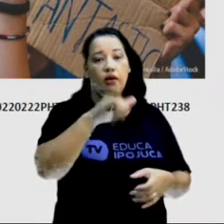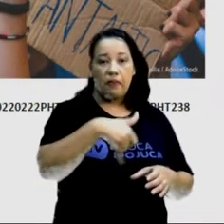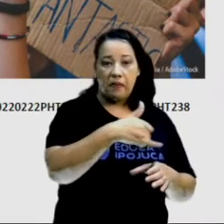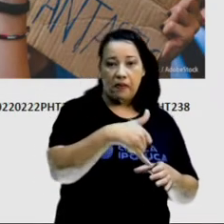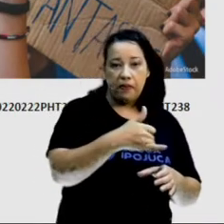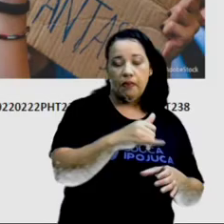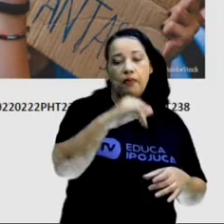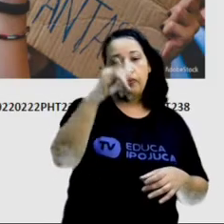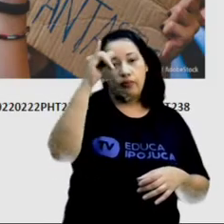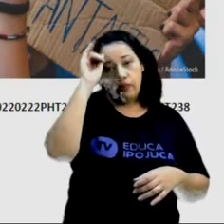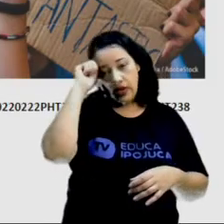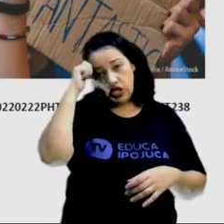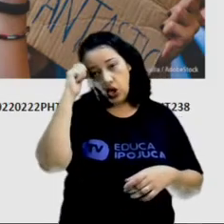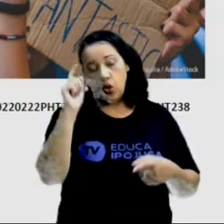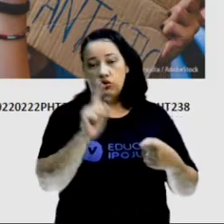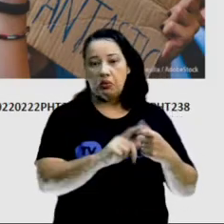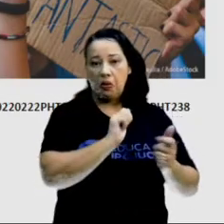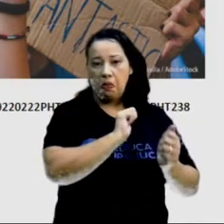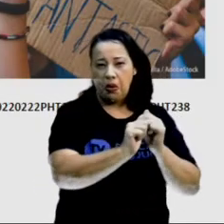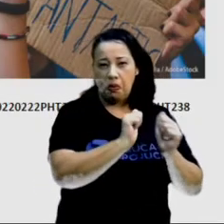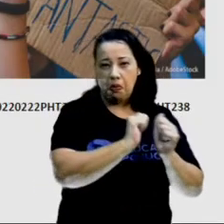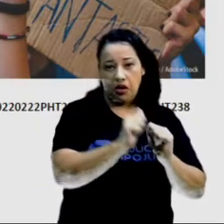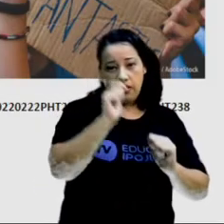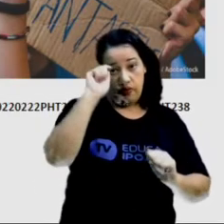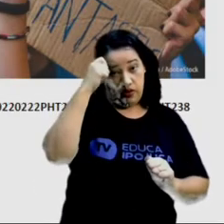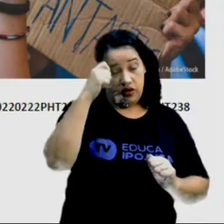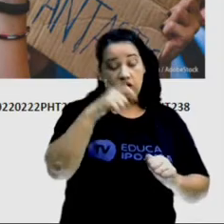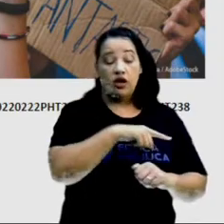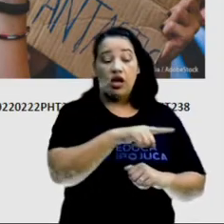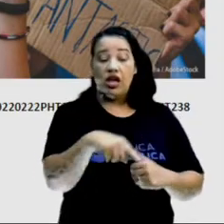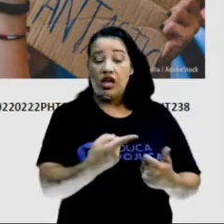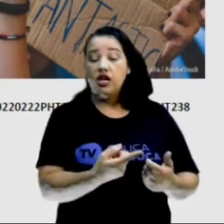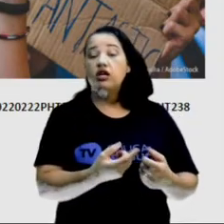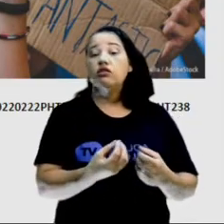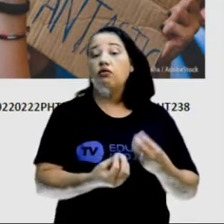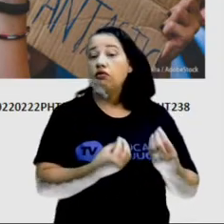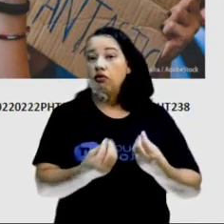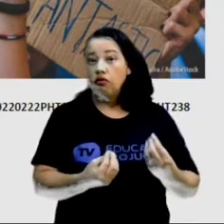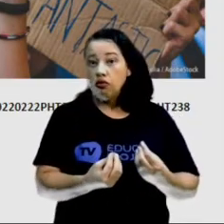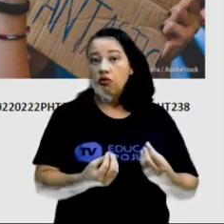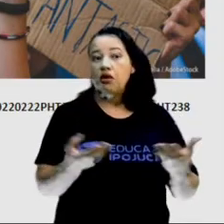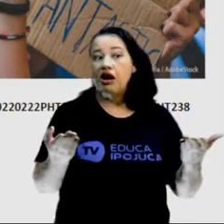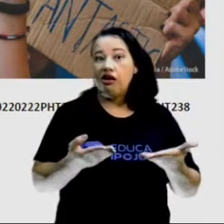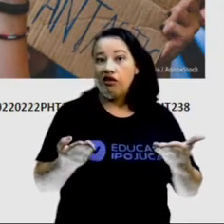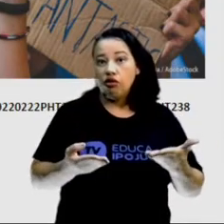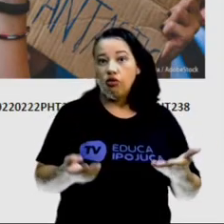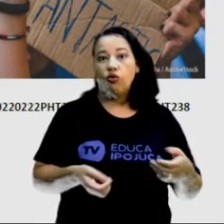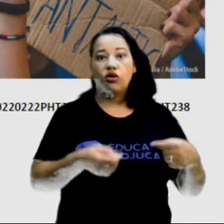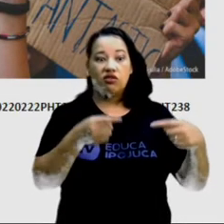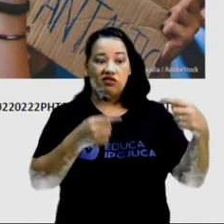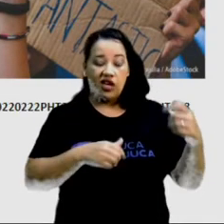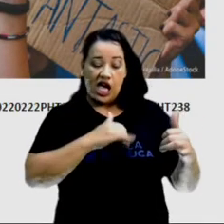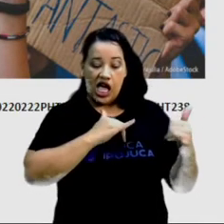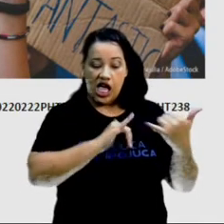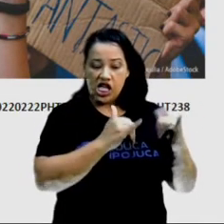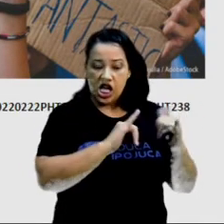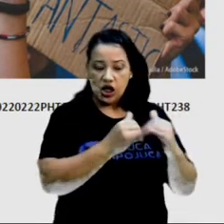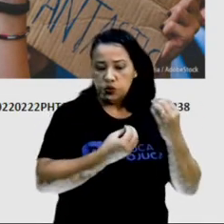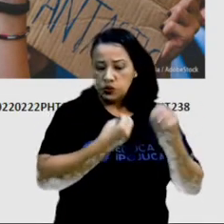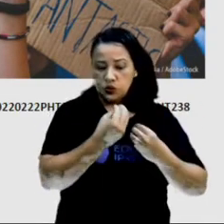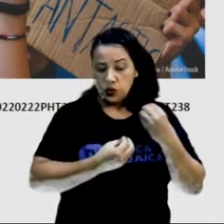carvão, os europeus têm se voltado para a revisão de suas políticas energéticas e